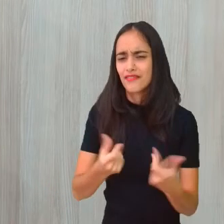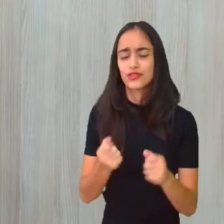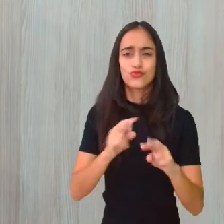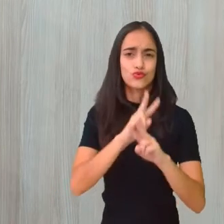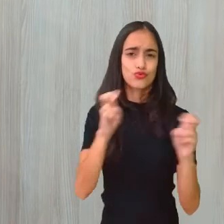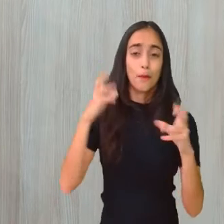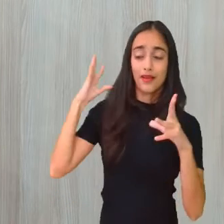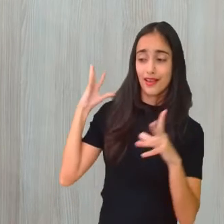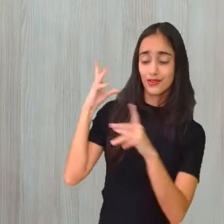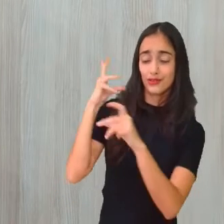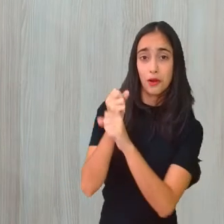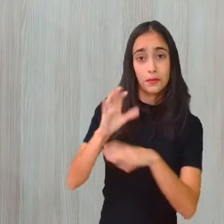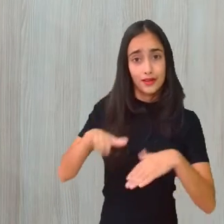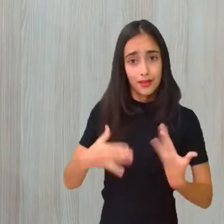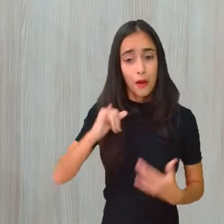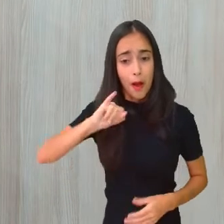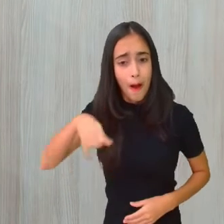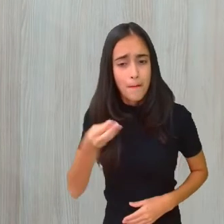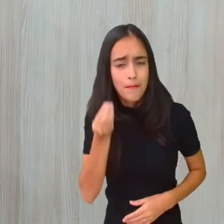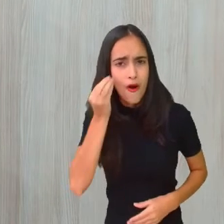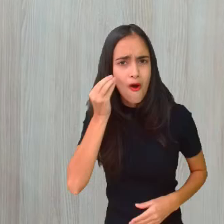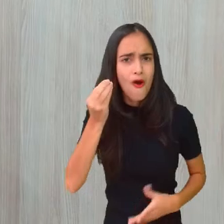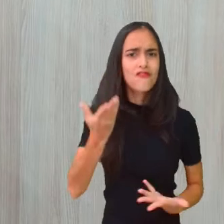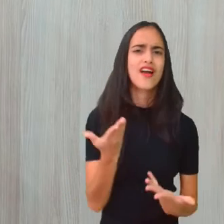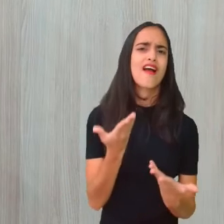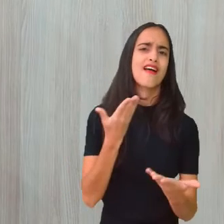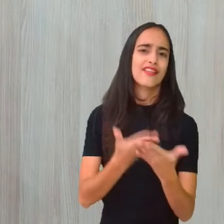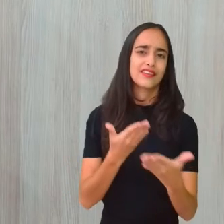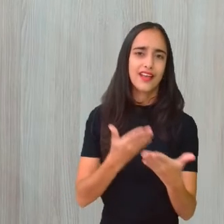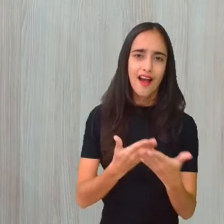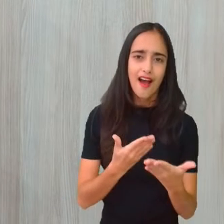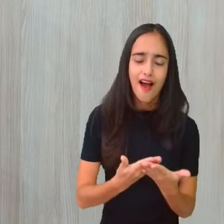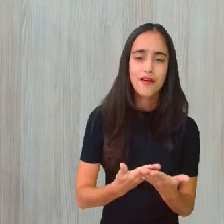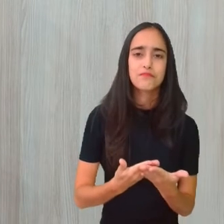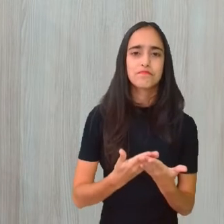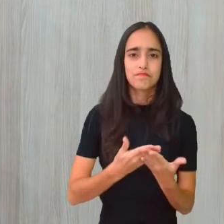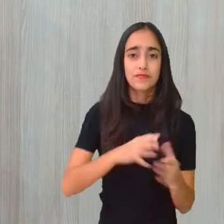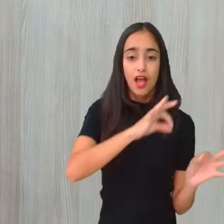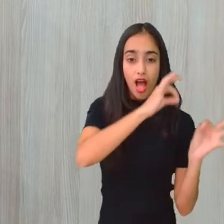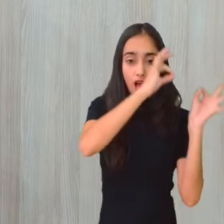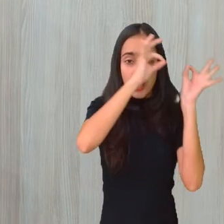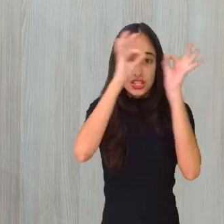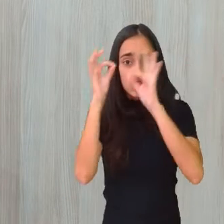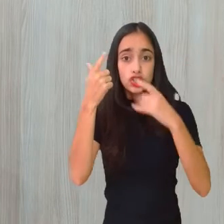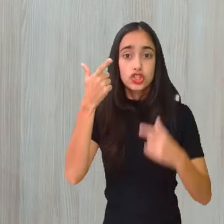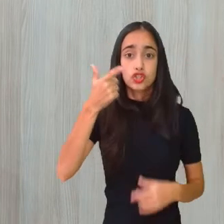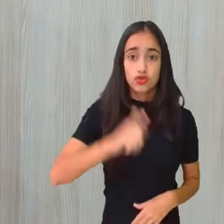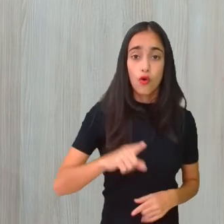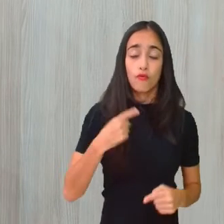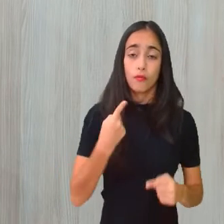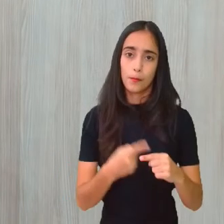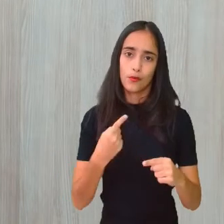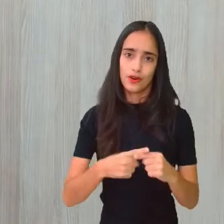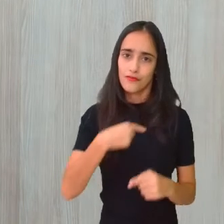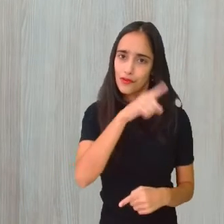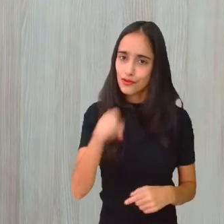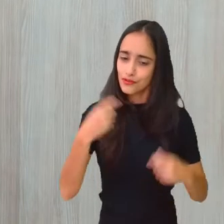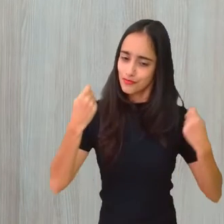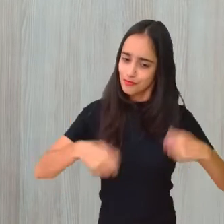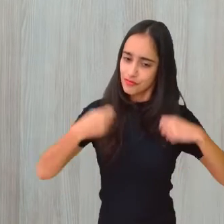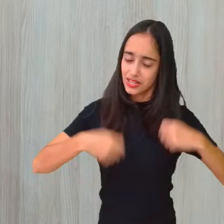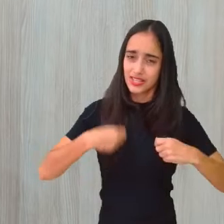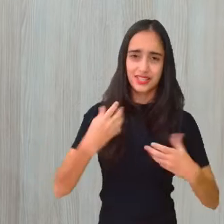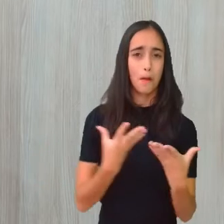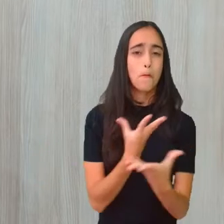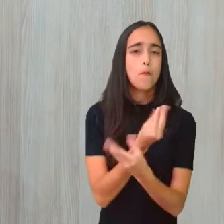Então aproveitem essa aula, revisem, não é, porque vocês irão precisar bastante, não é, de